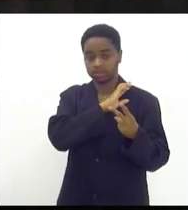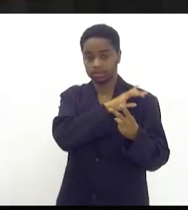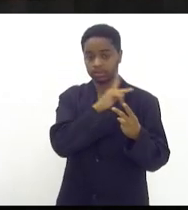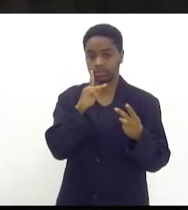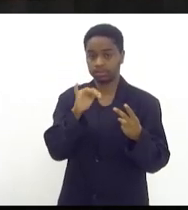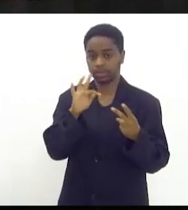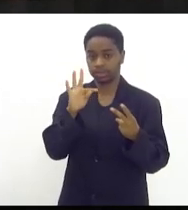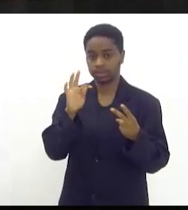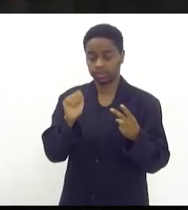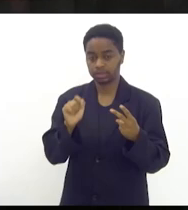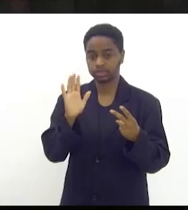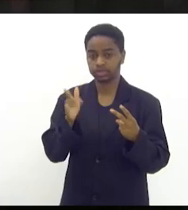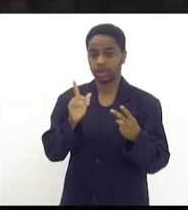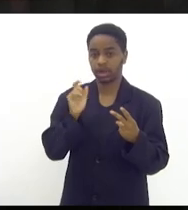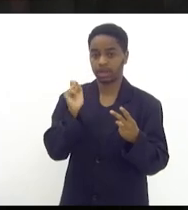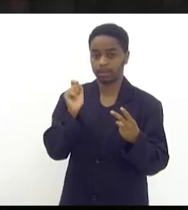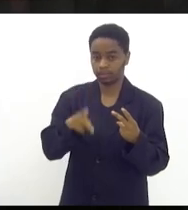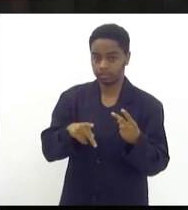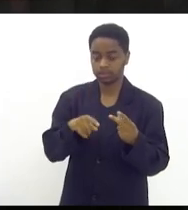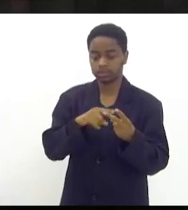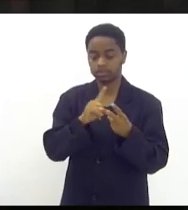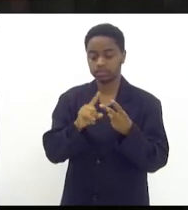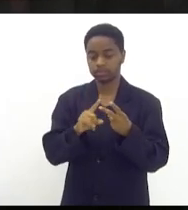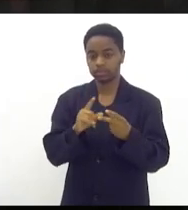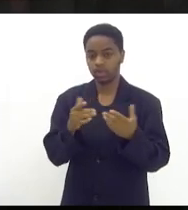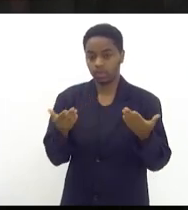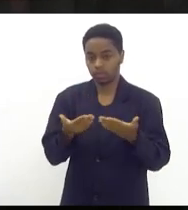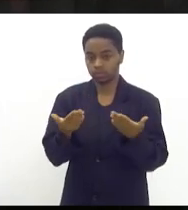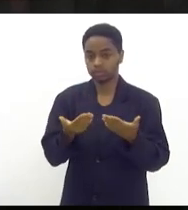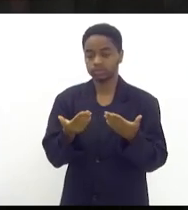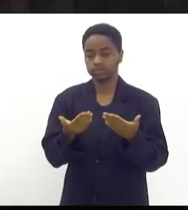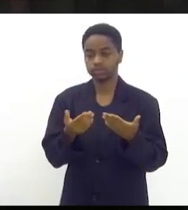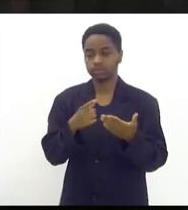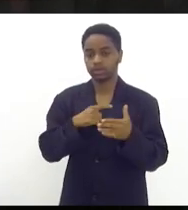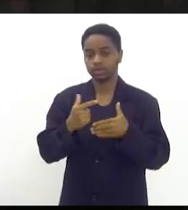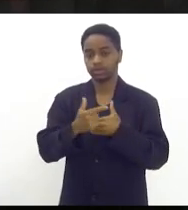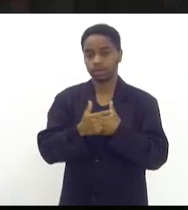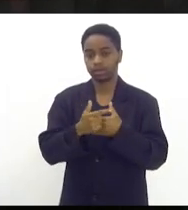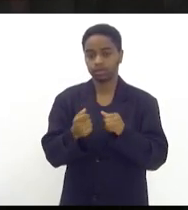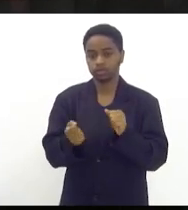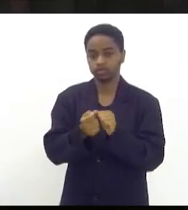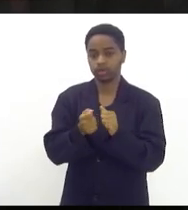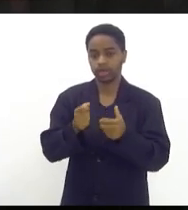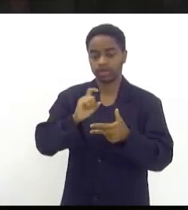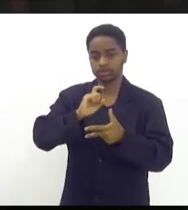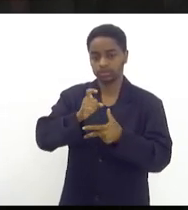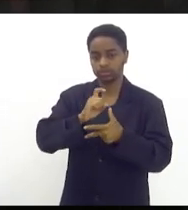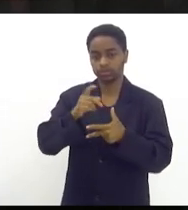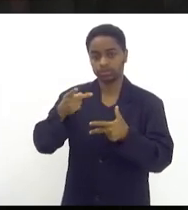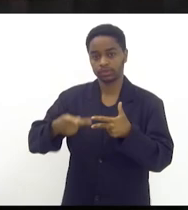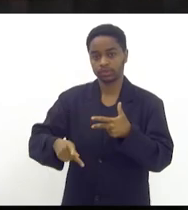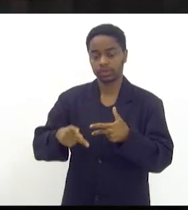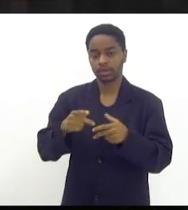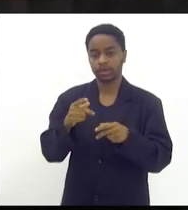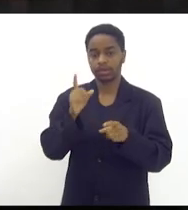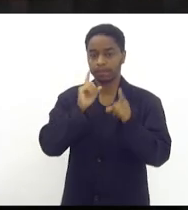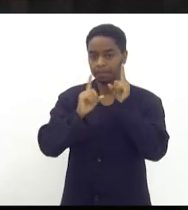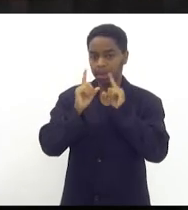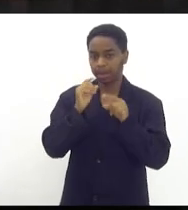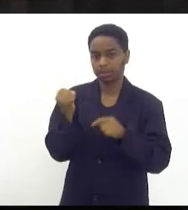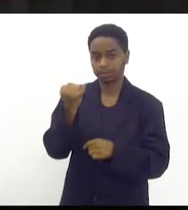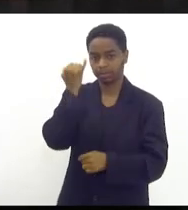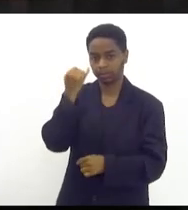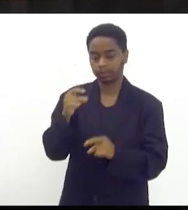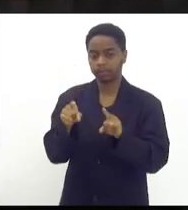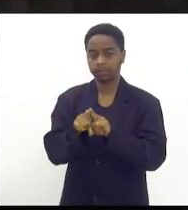aposentado, e hoje desempenha um papel lá no Poder Executivo do município de Maricá, mas que tem a sua